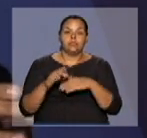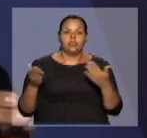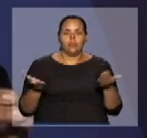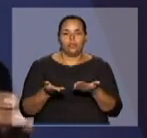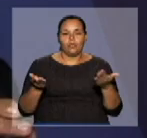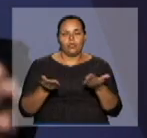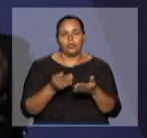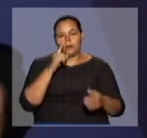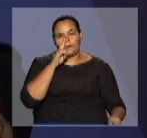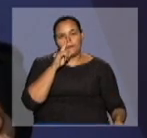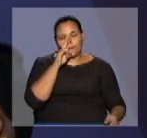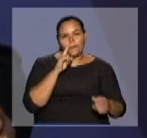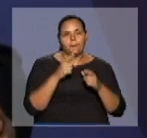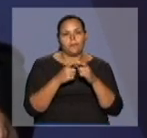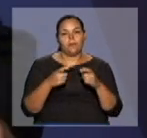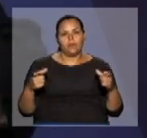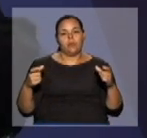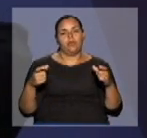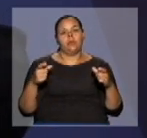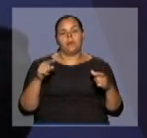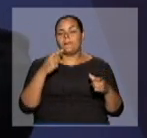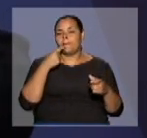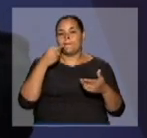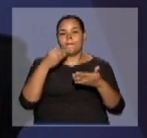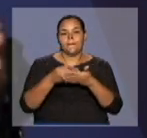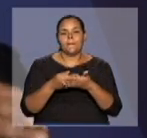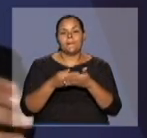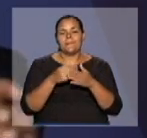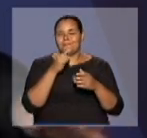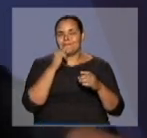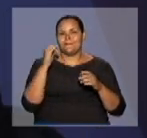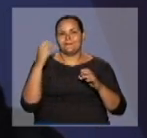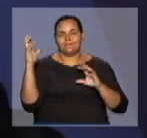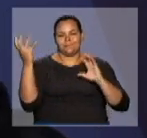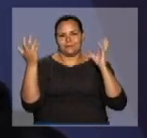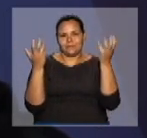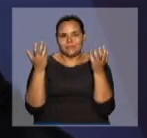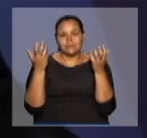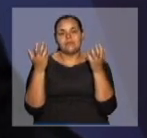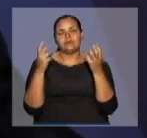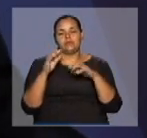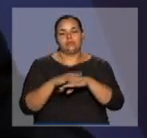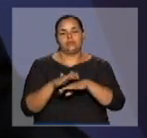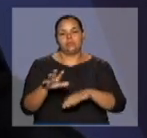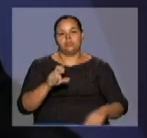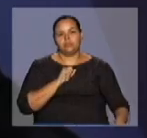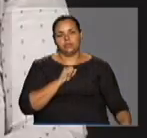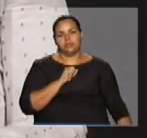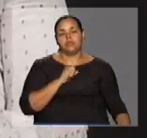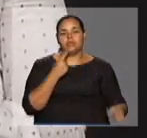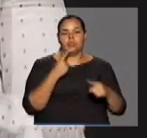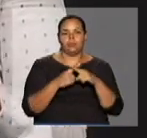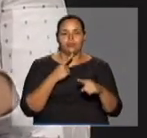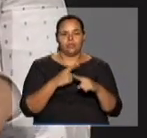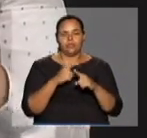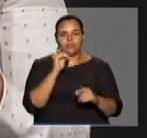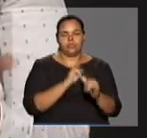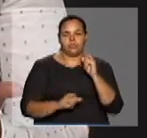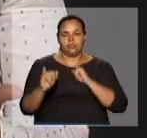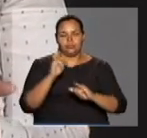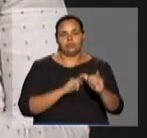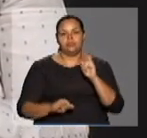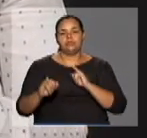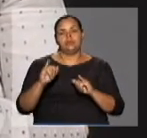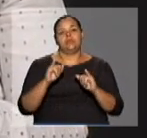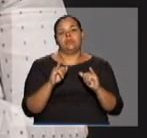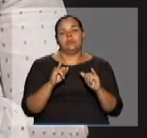hoje o risco maior é a proximidade com áreas de floresta, de contrair a doença. É porque a